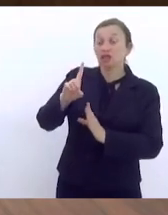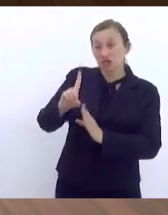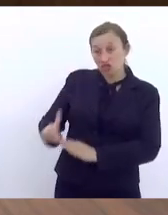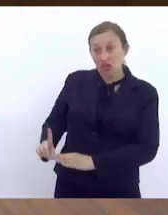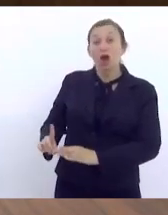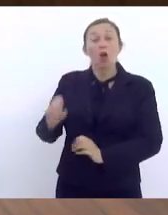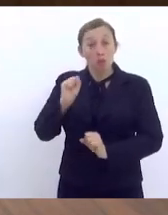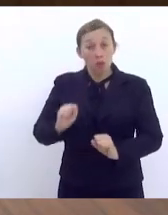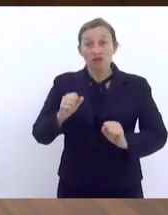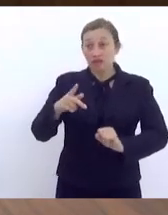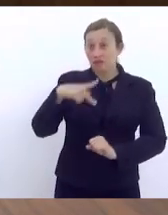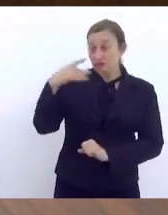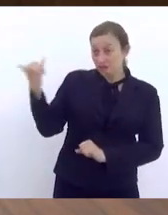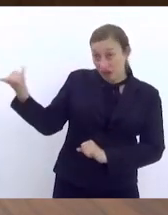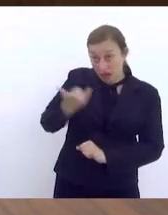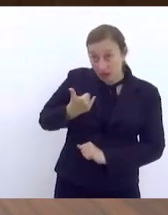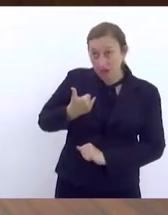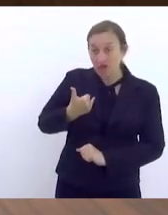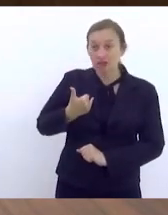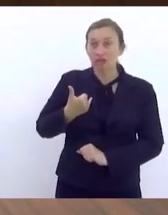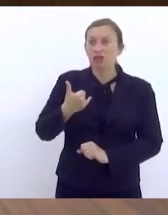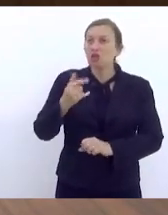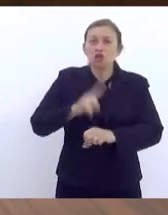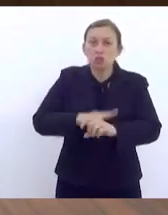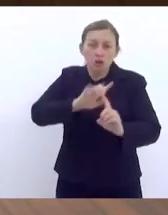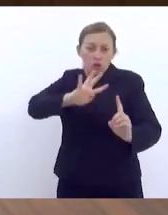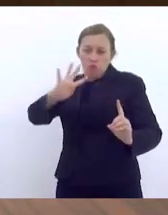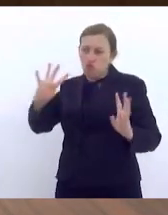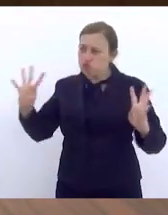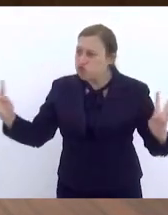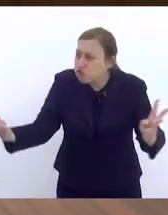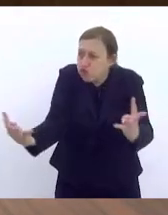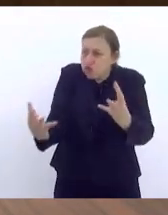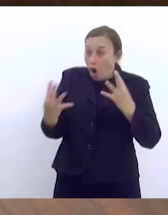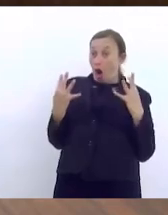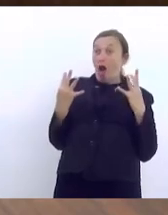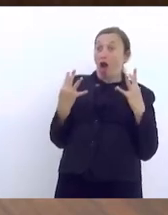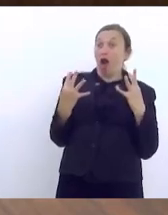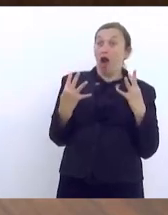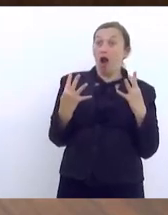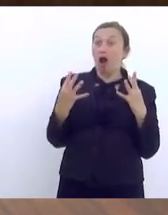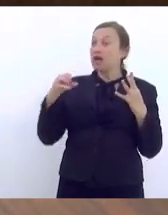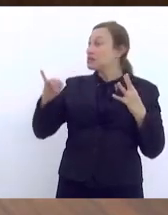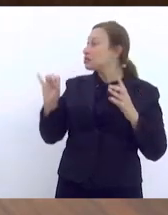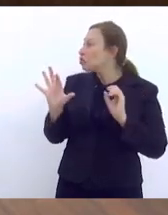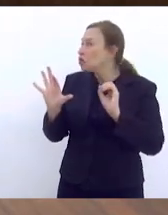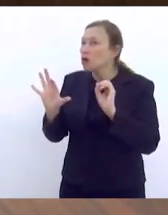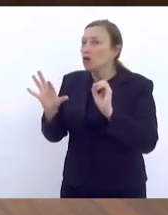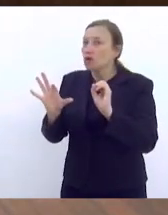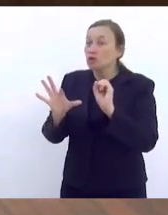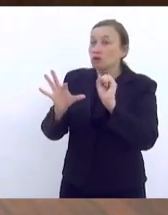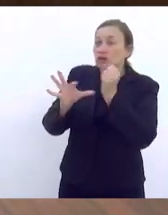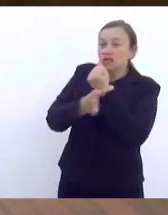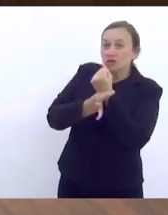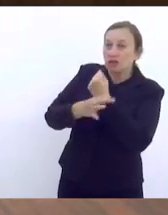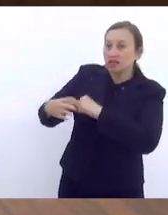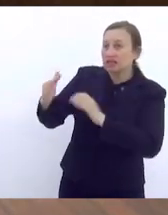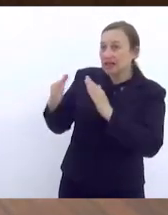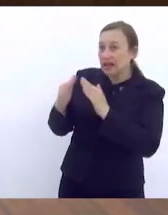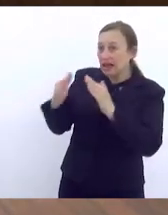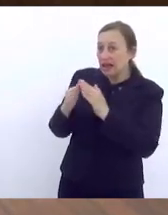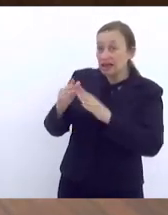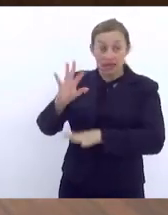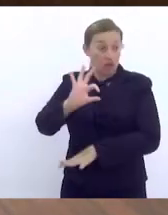na hora eu fui cercada por todos se não fosse seguranças da casa os meus seguranças e